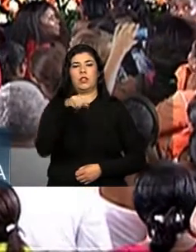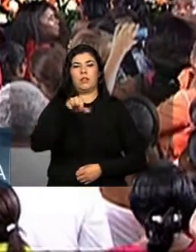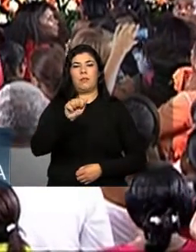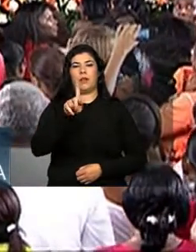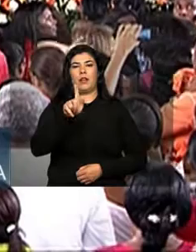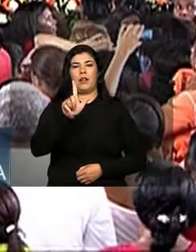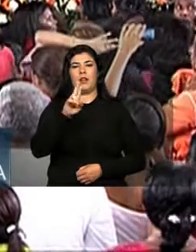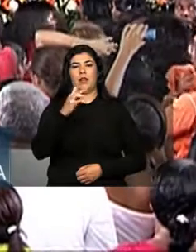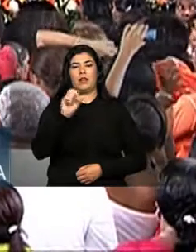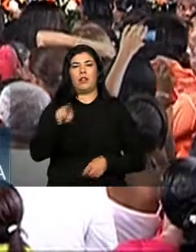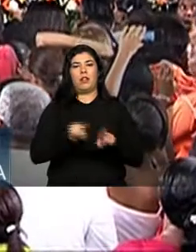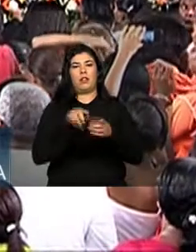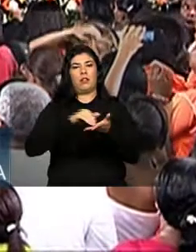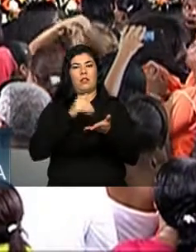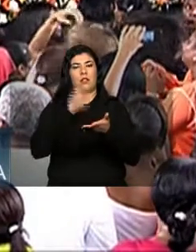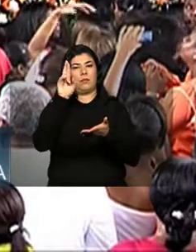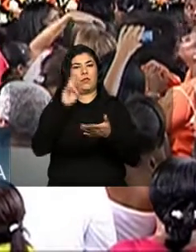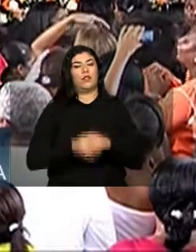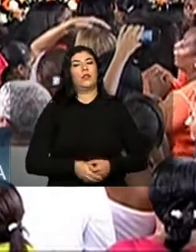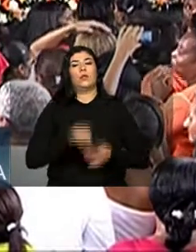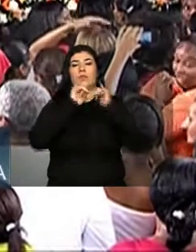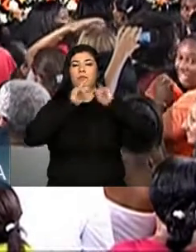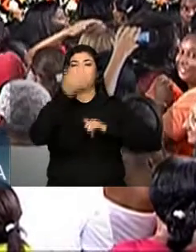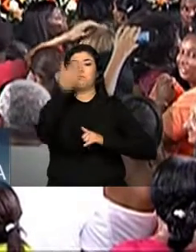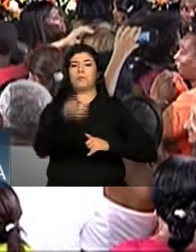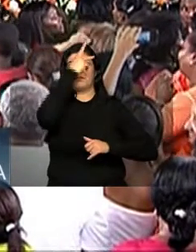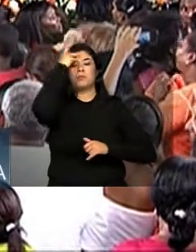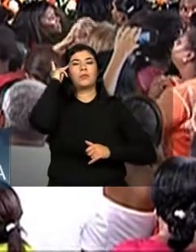dizer para a senhora, presidenta Dilma Rousseff, que